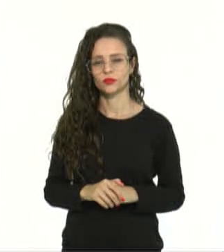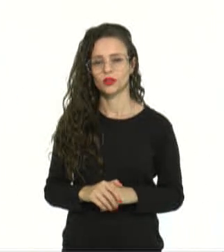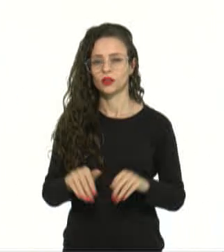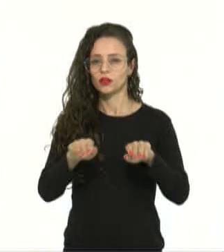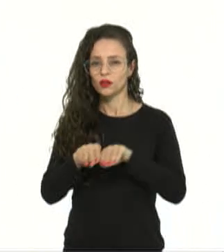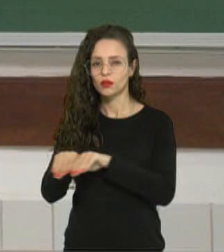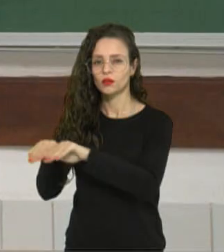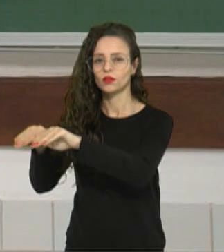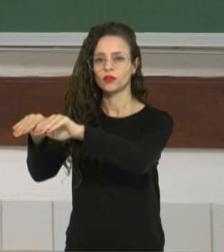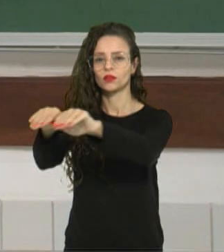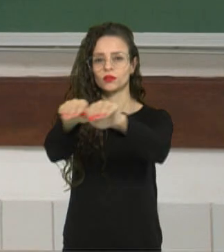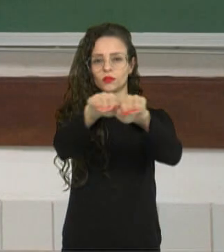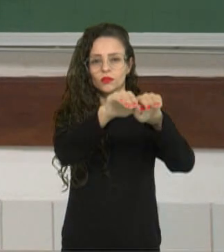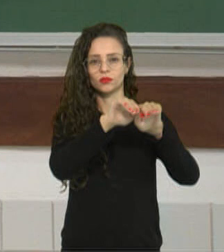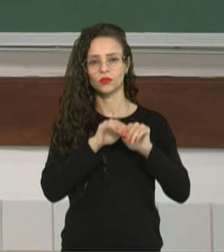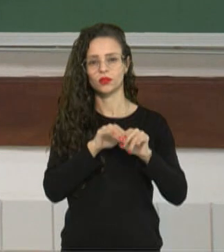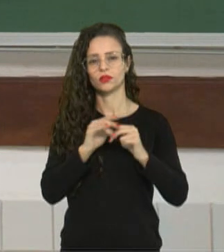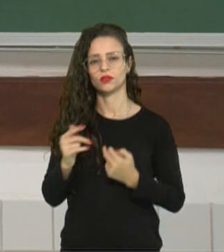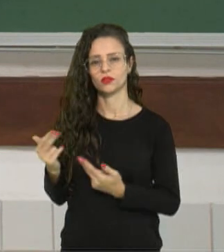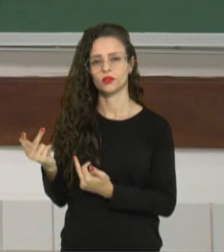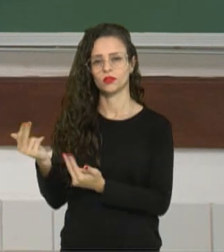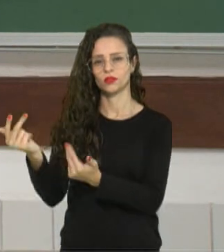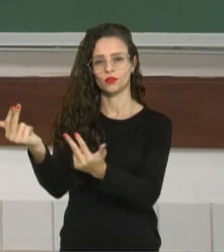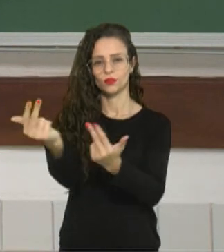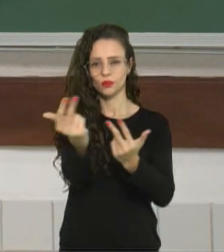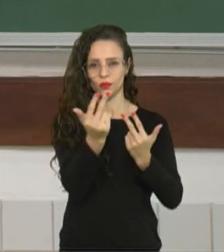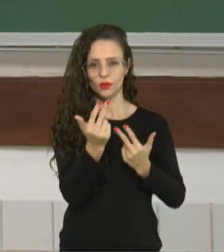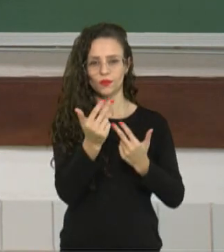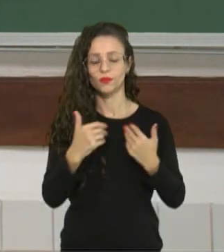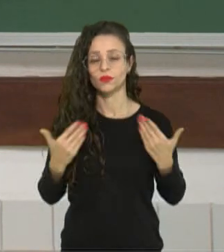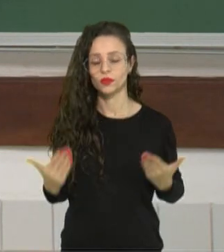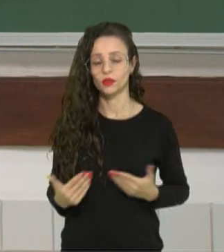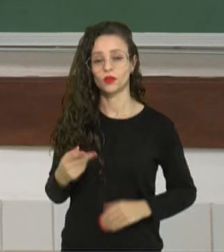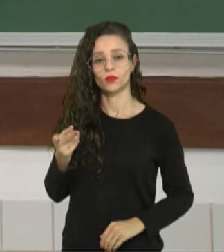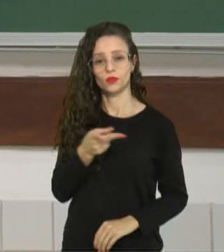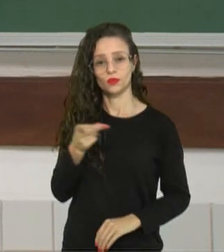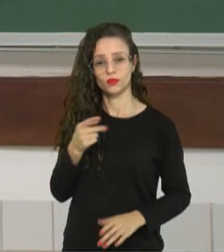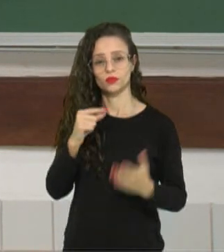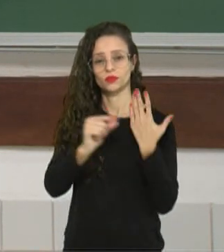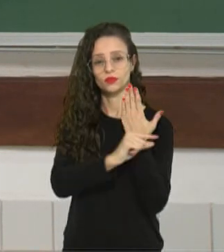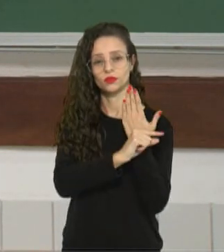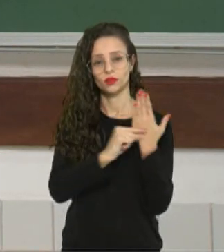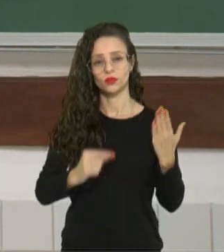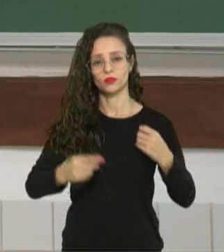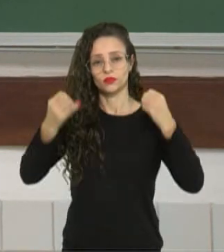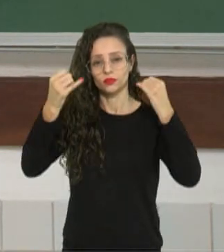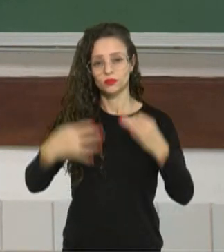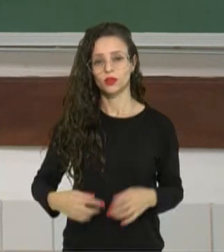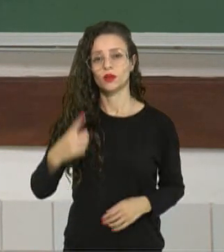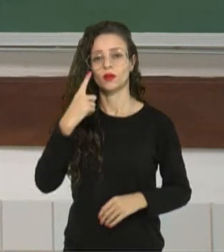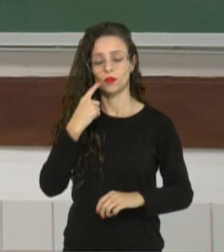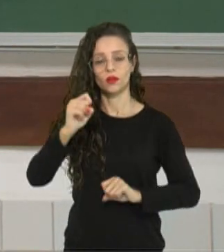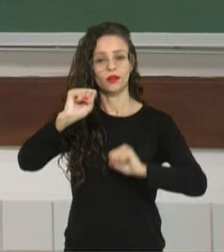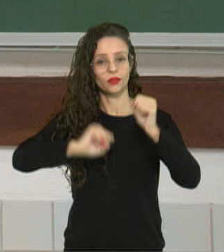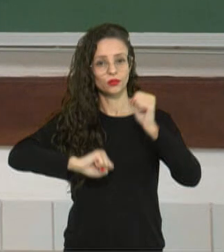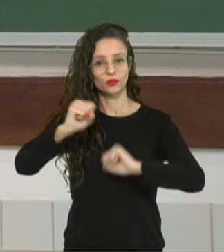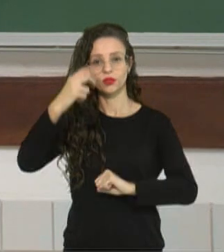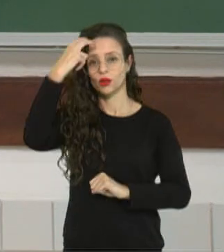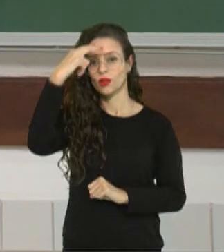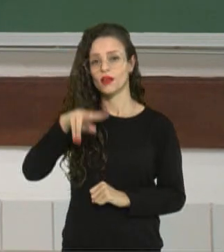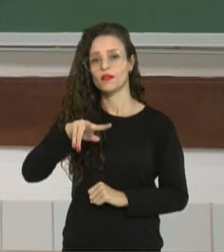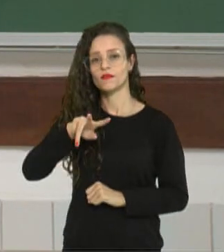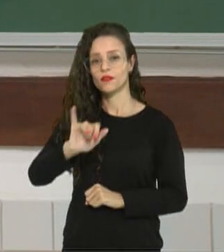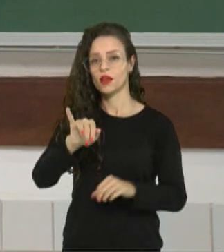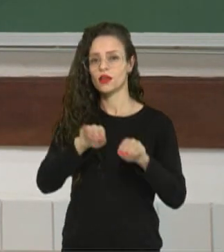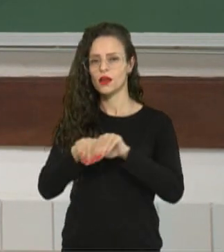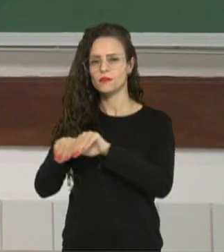Homogeneização é tornar homogêneo, tornar igual. Então, o Adorno e o Horkheimer estão falando, olha, a indústria cultural vão